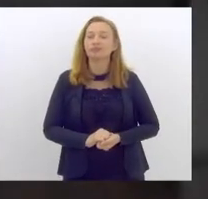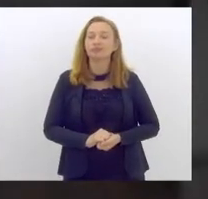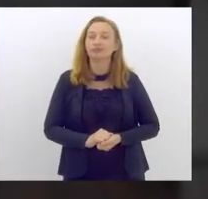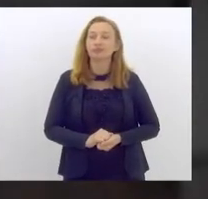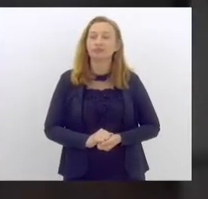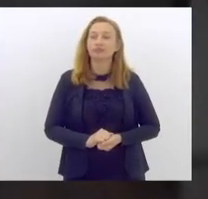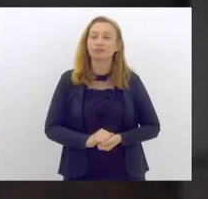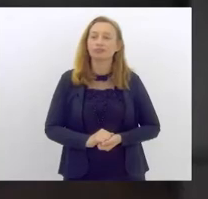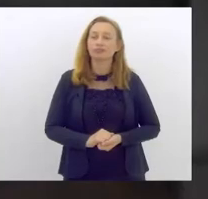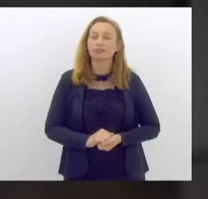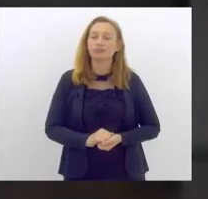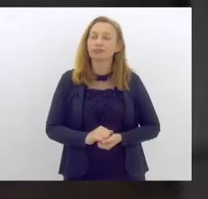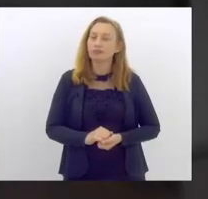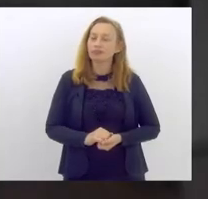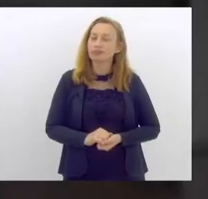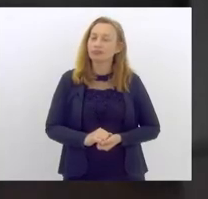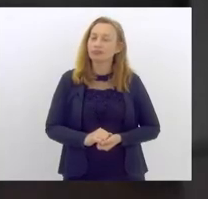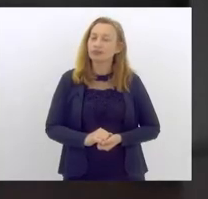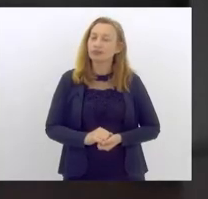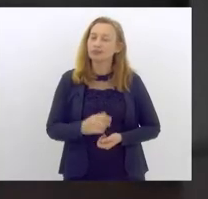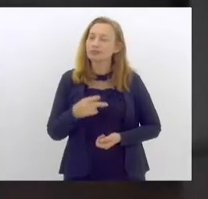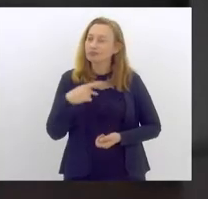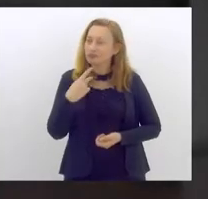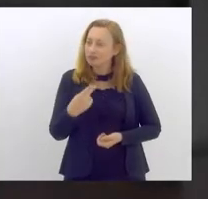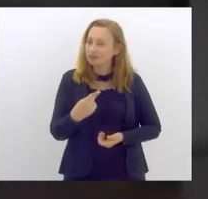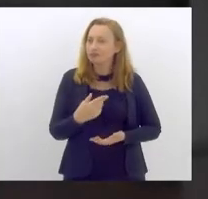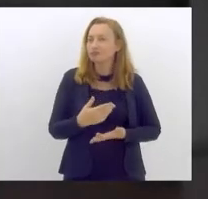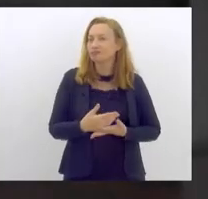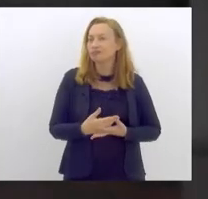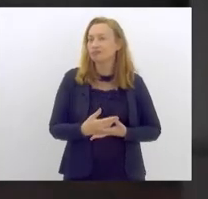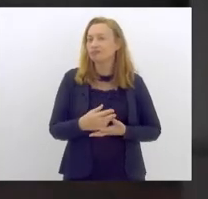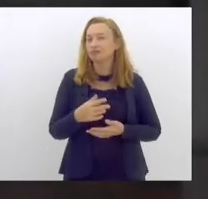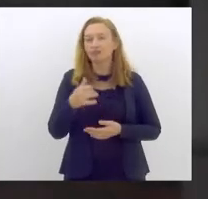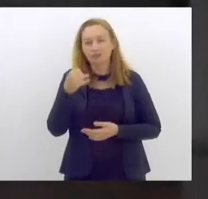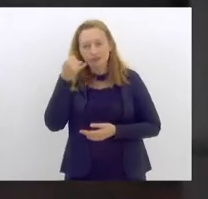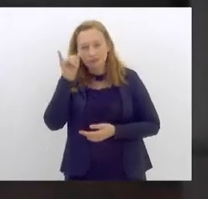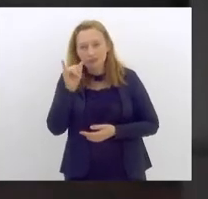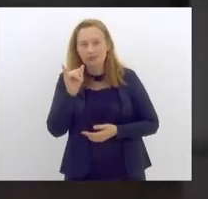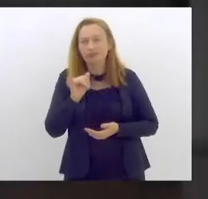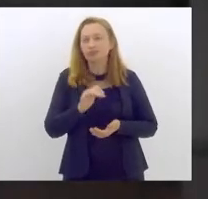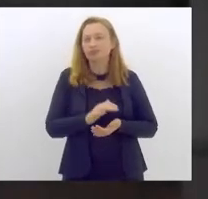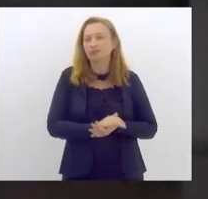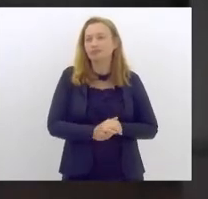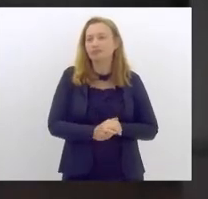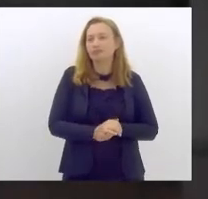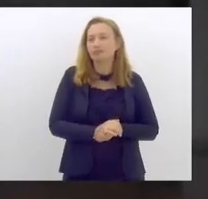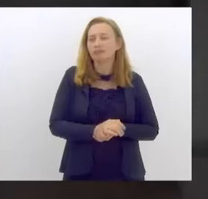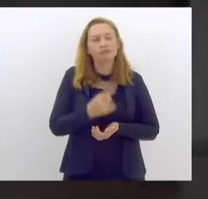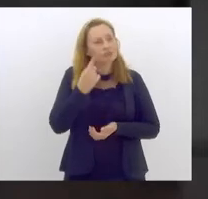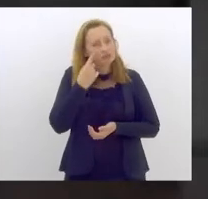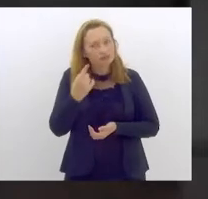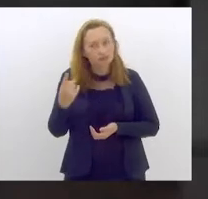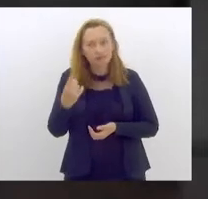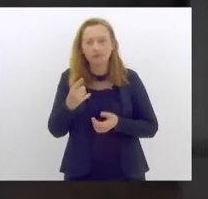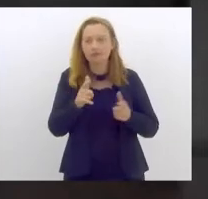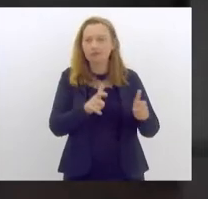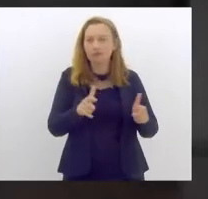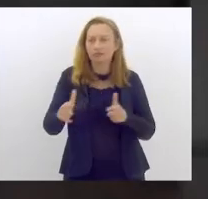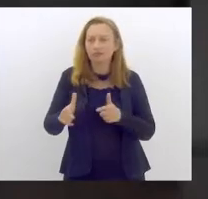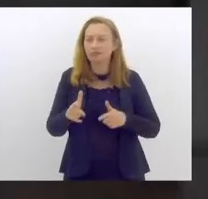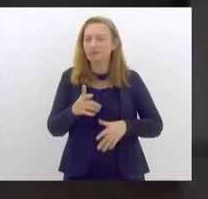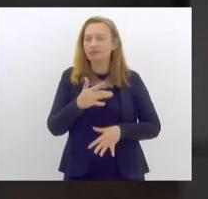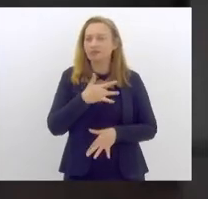muito pertinente né porque a gente fala em prevenção e a gente vê que as unidades de